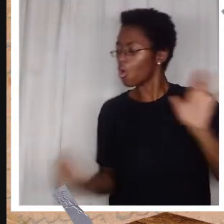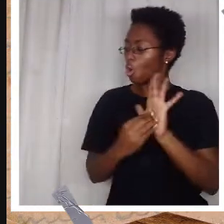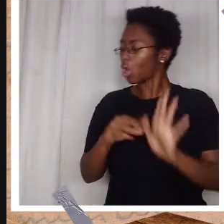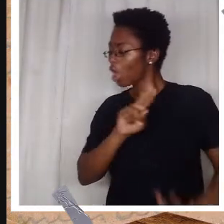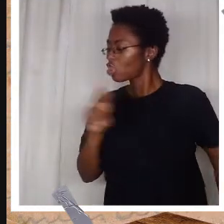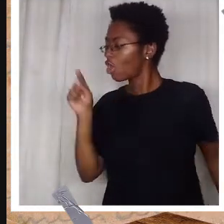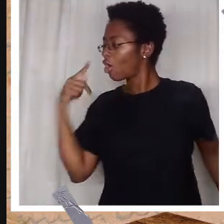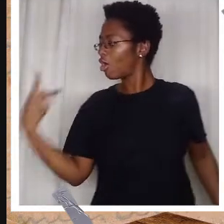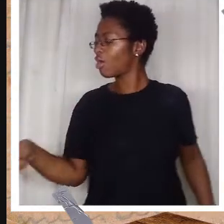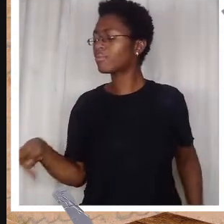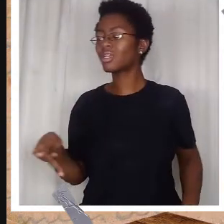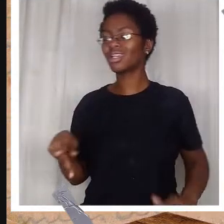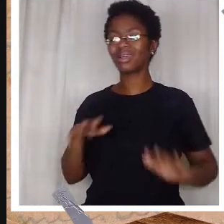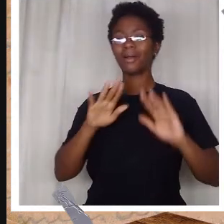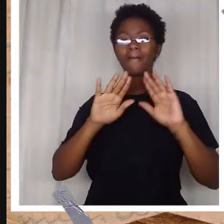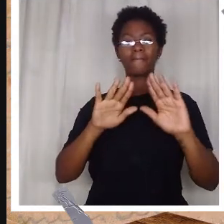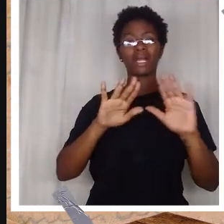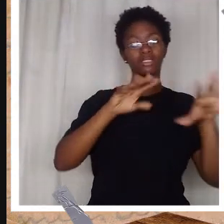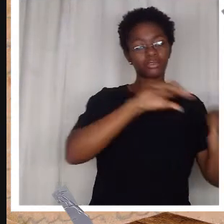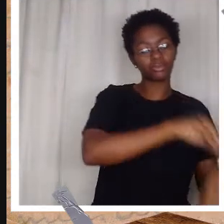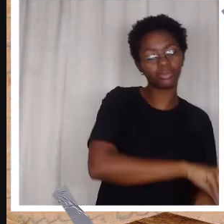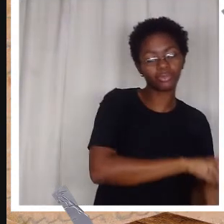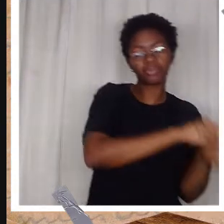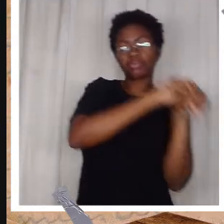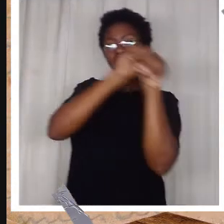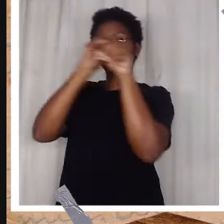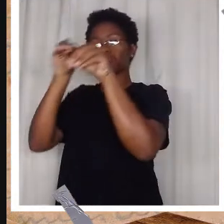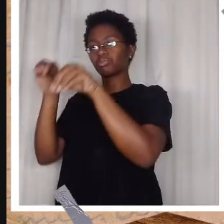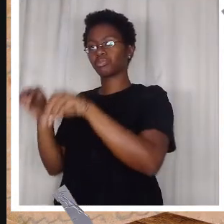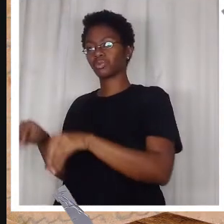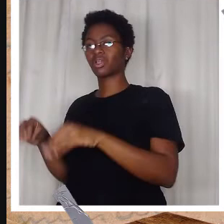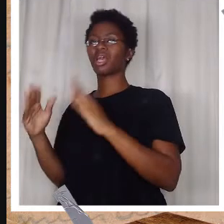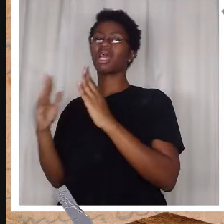ela passa a viver dentro de um outro contexto, e aí em Casa de